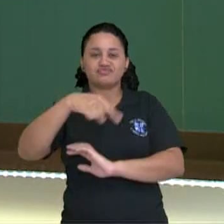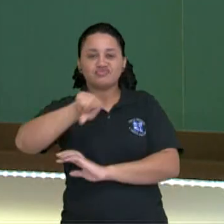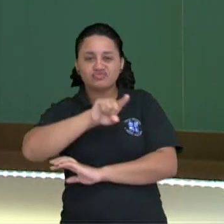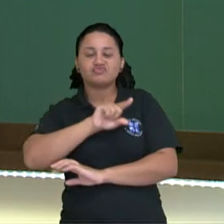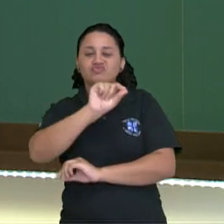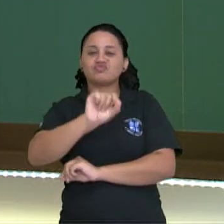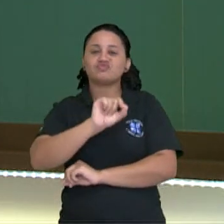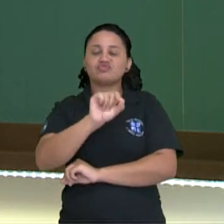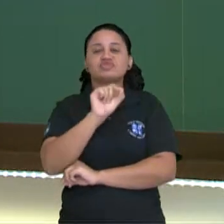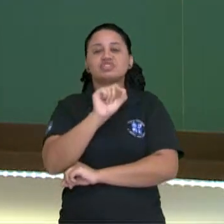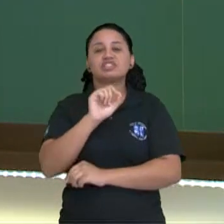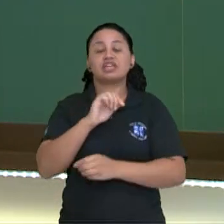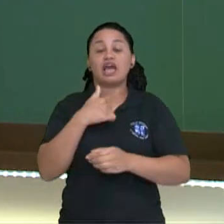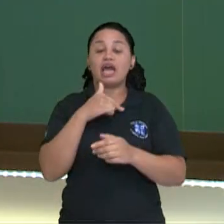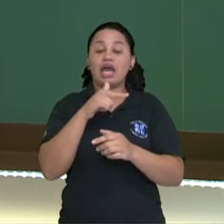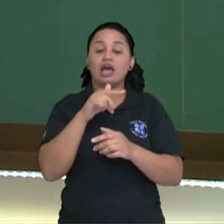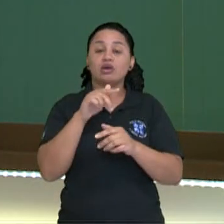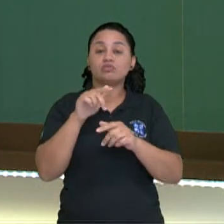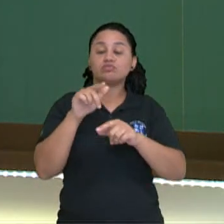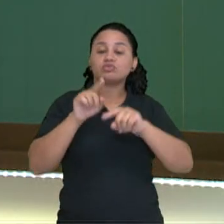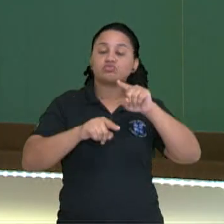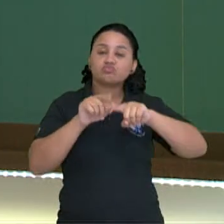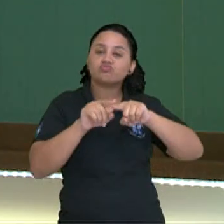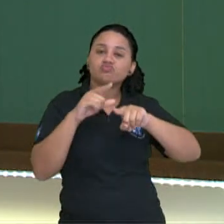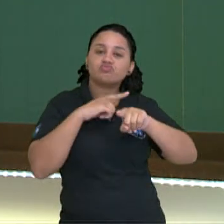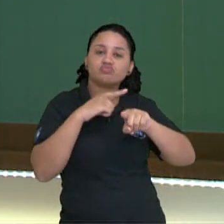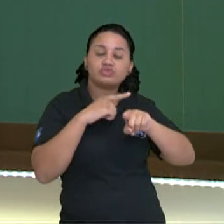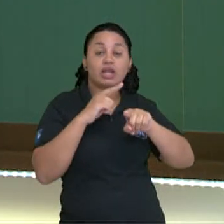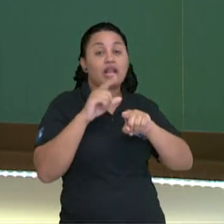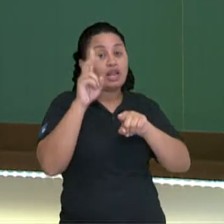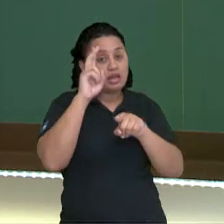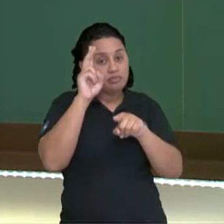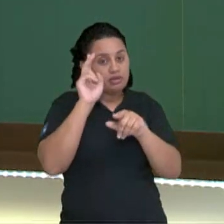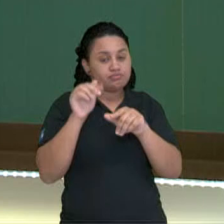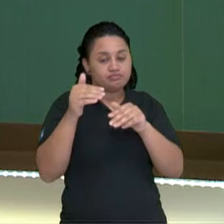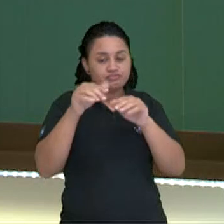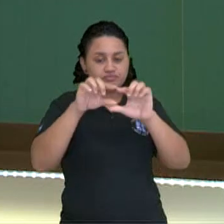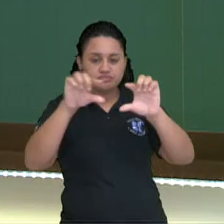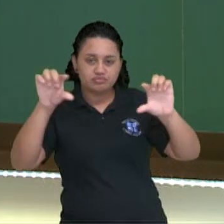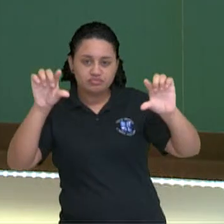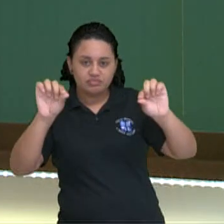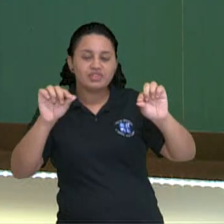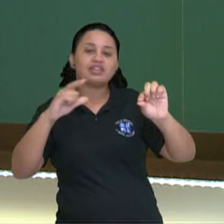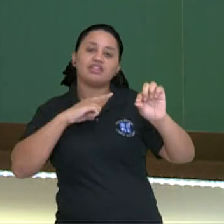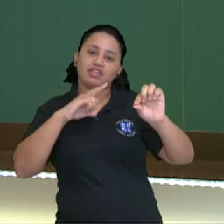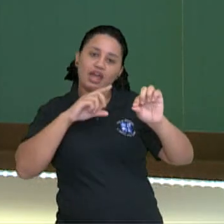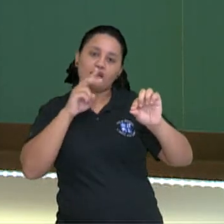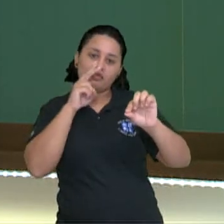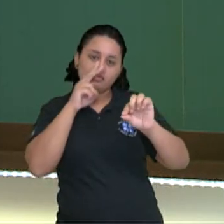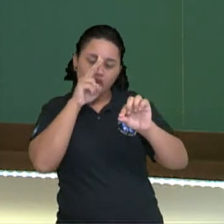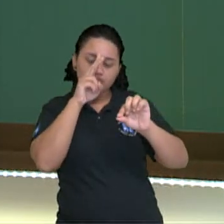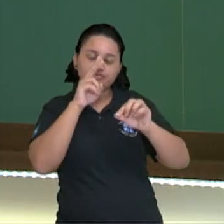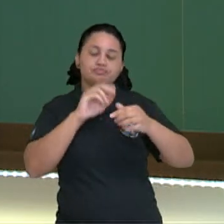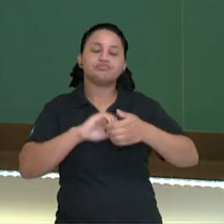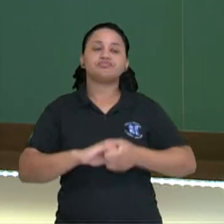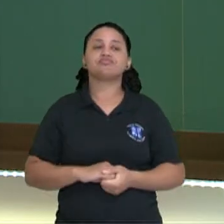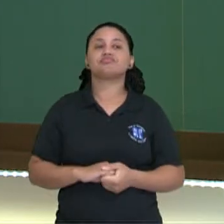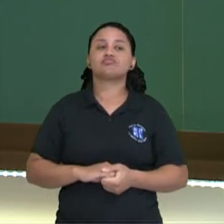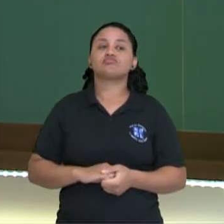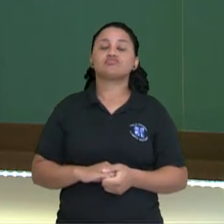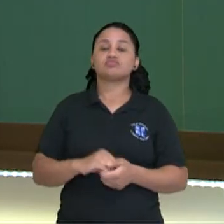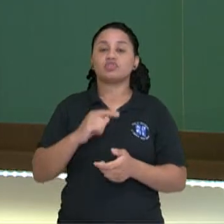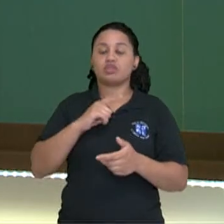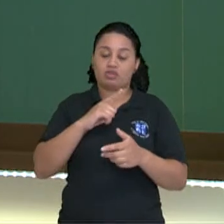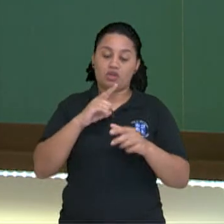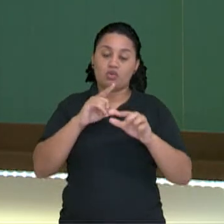aquele produto, tá? Lembrando que na frente lá da equação aparece a força. Então, um condutor retilíneo, quer